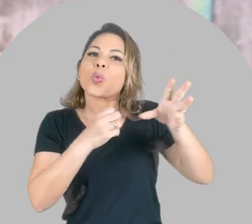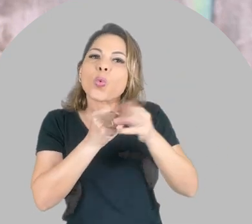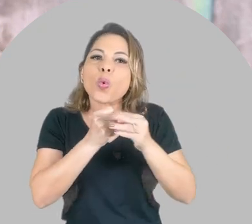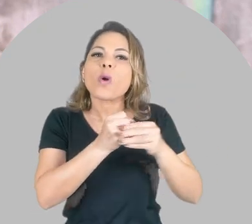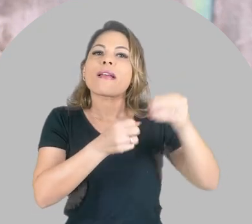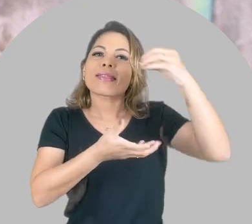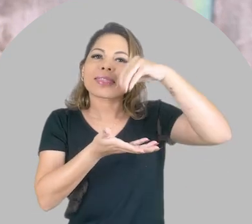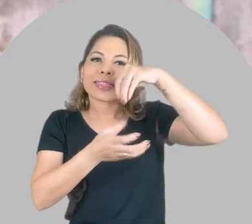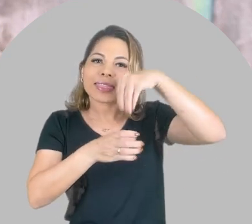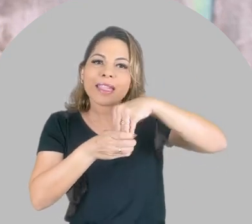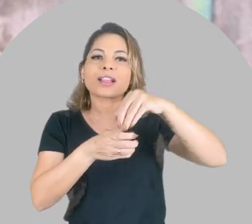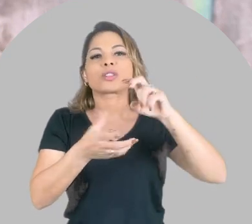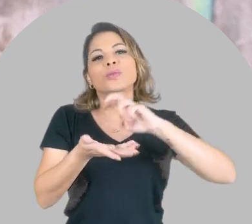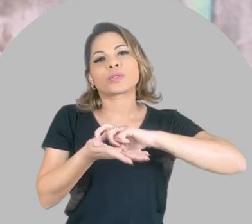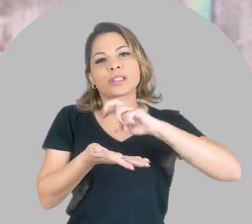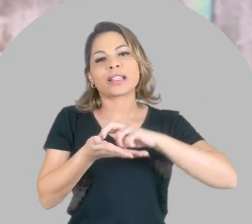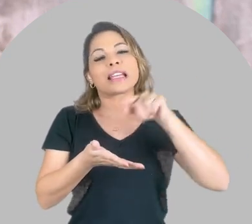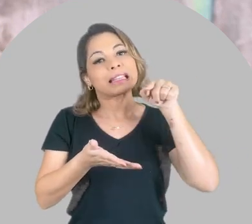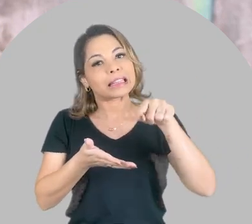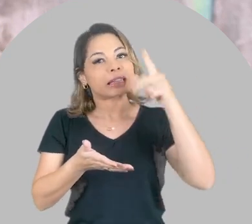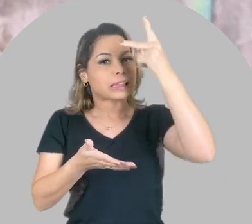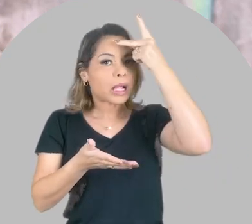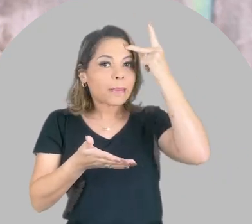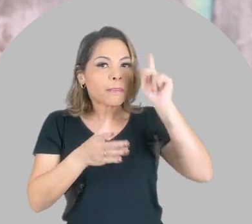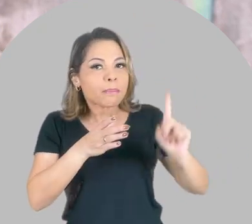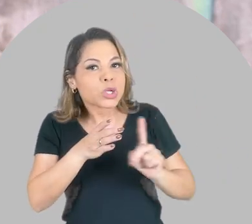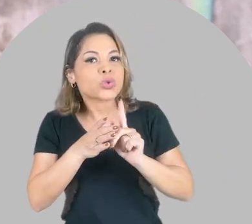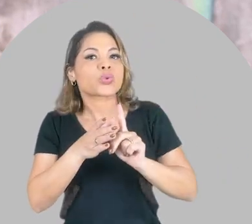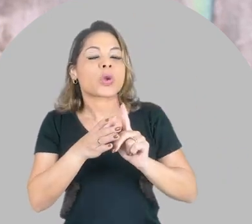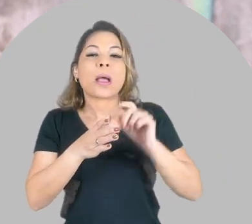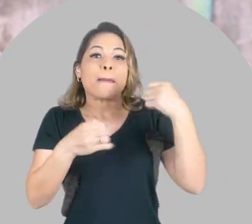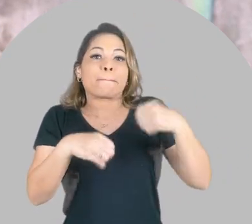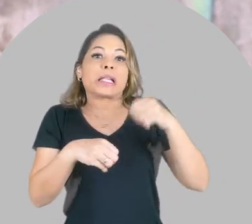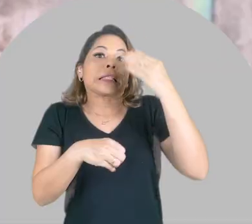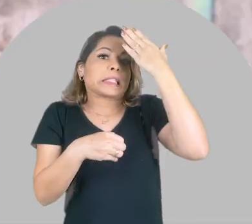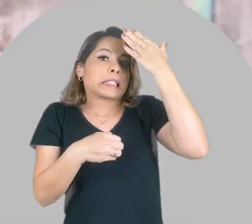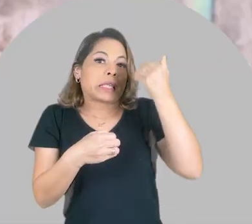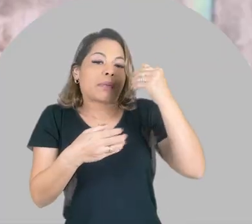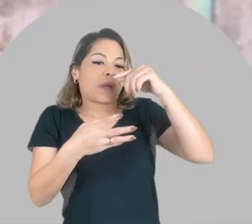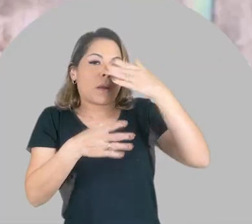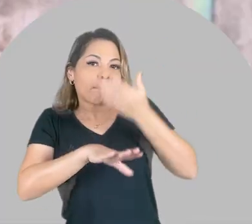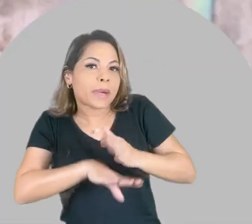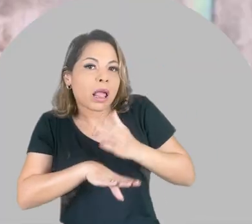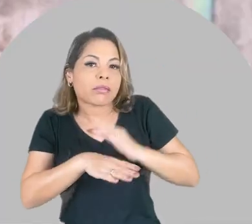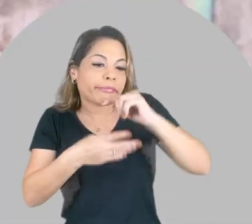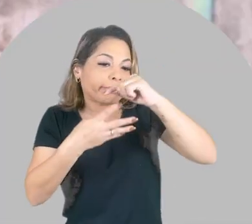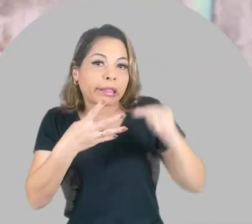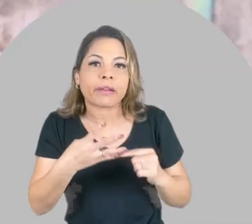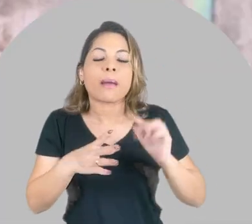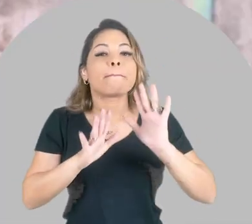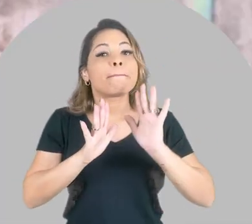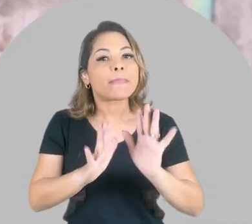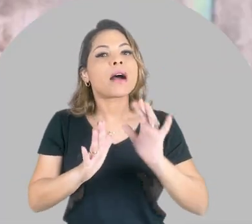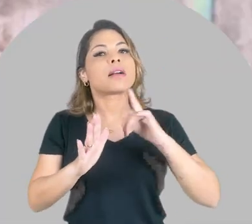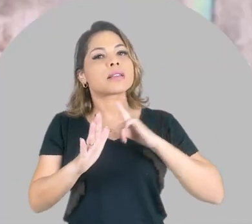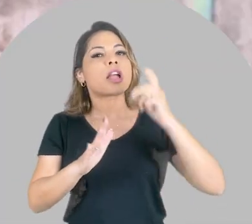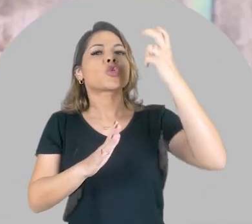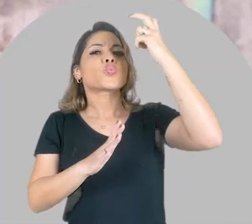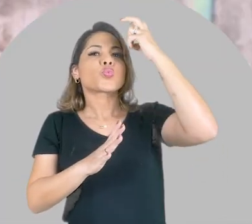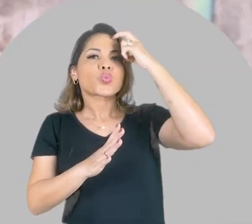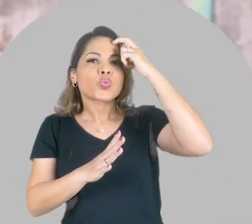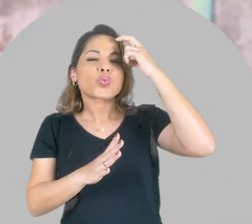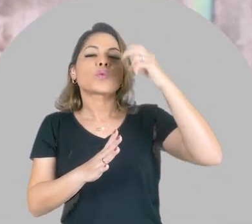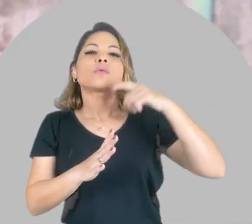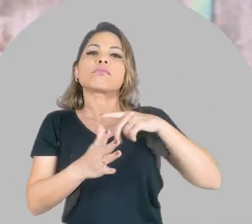coisa o conhecimento no hip hop. Ele tá ali, não necessariamente ele precisa praticar algum elemento, mas ele é da